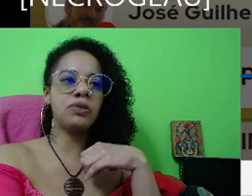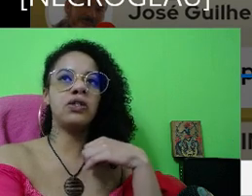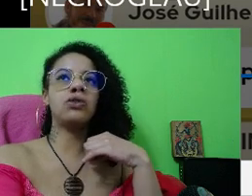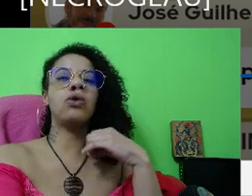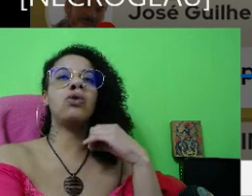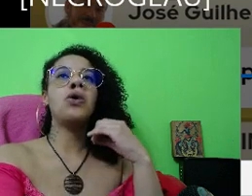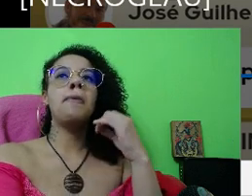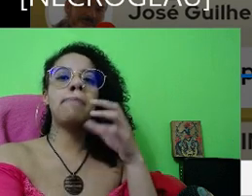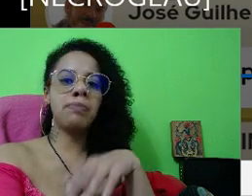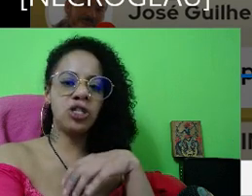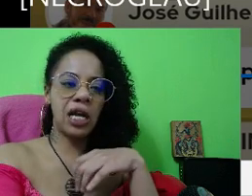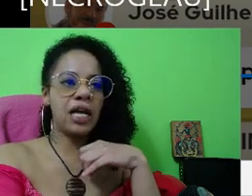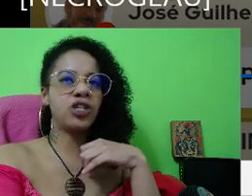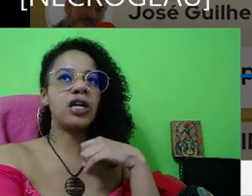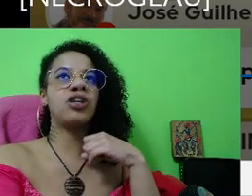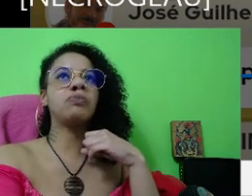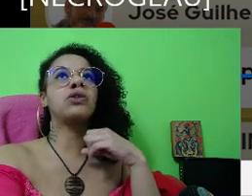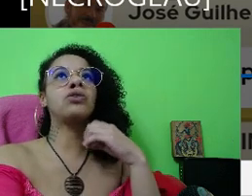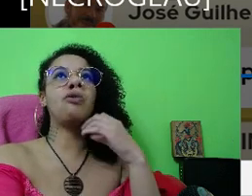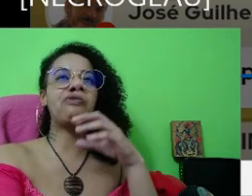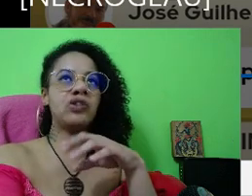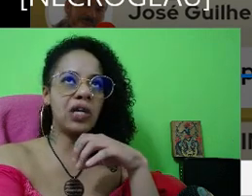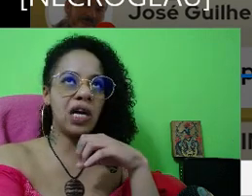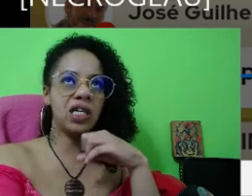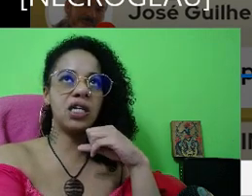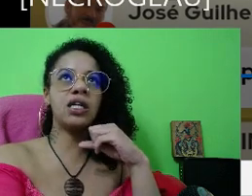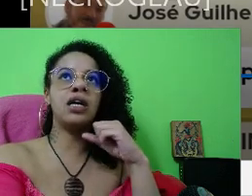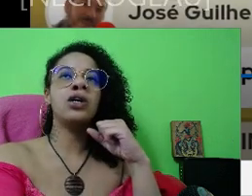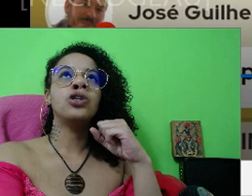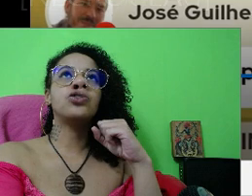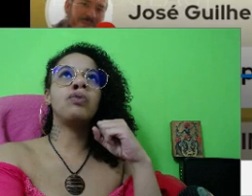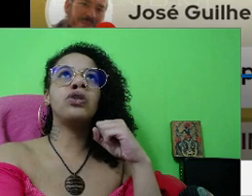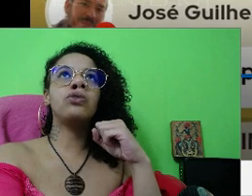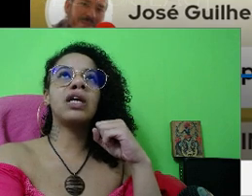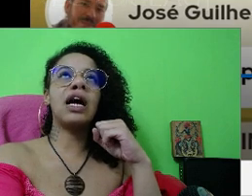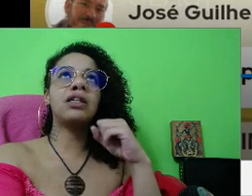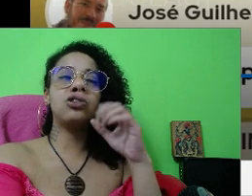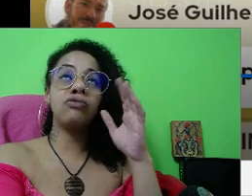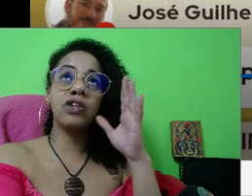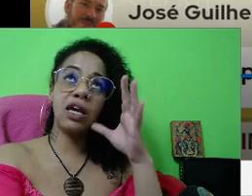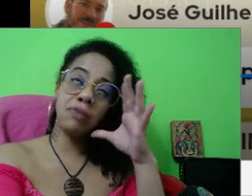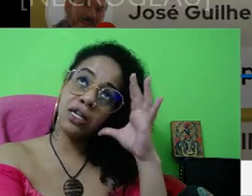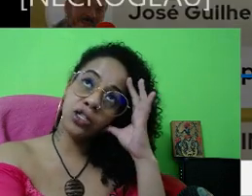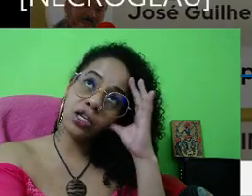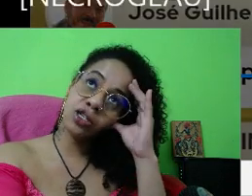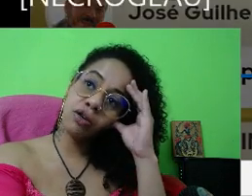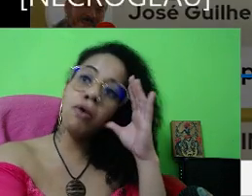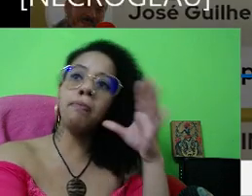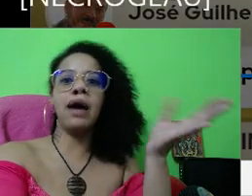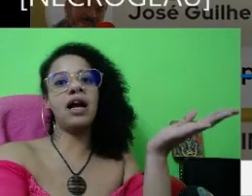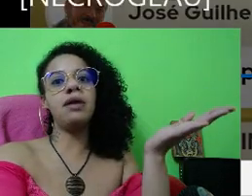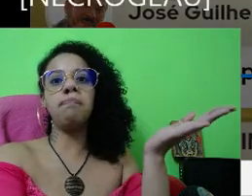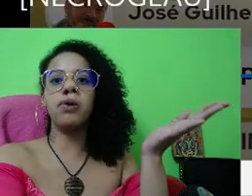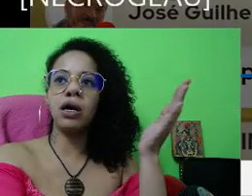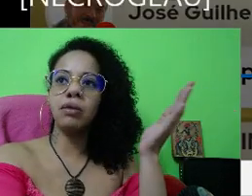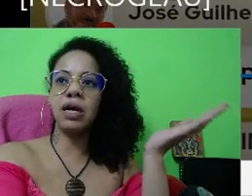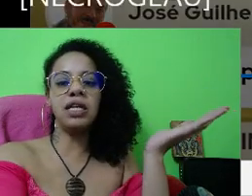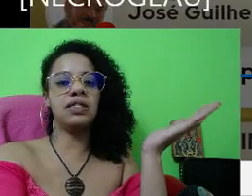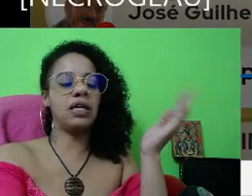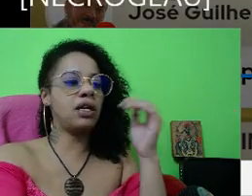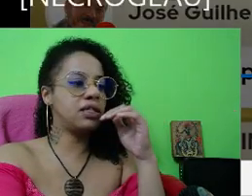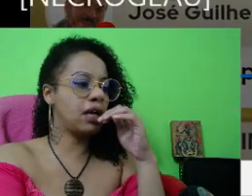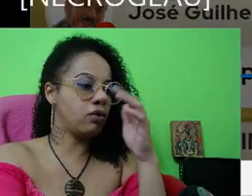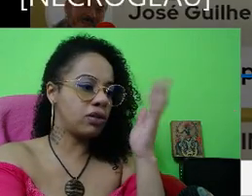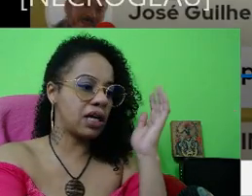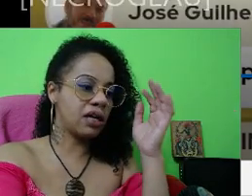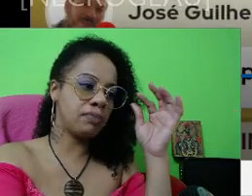Roses que já me citou barba de alérgica que já me citou professora Ana sou muito grata deixa eu ver quem mais gente o merda empurra